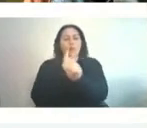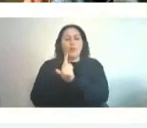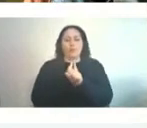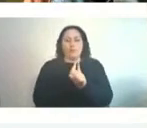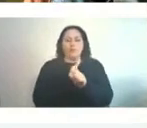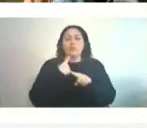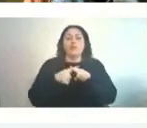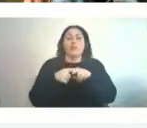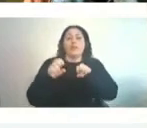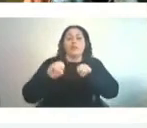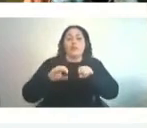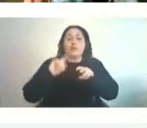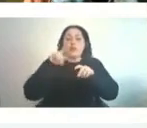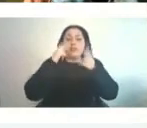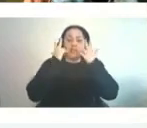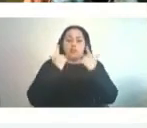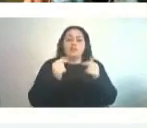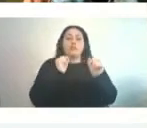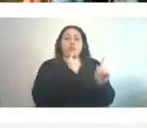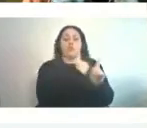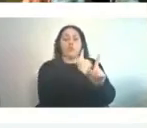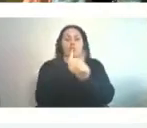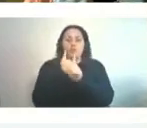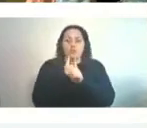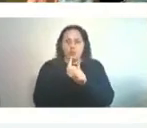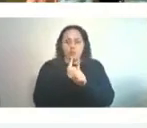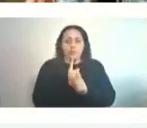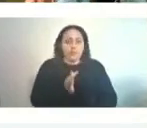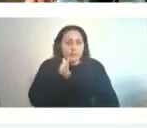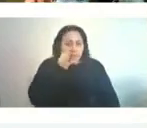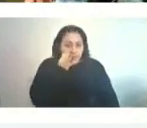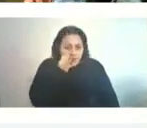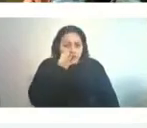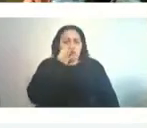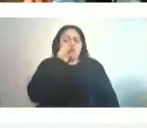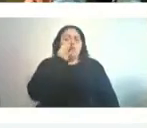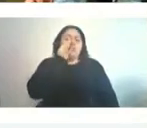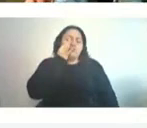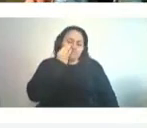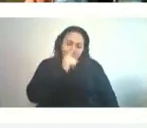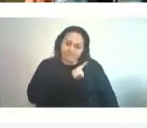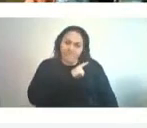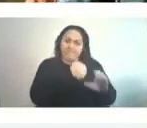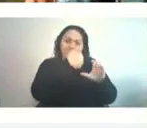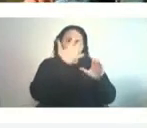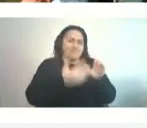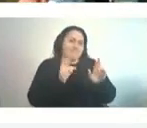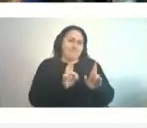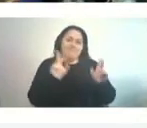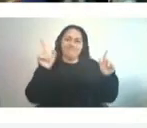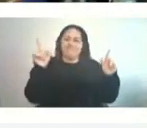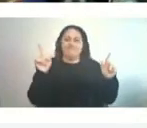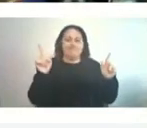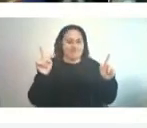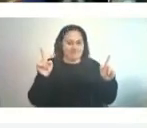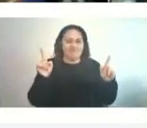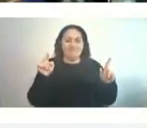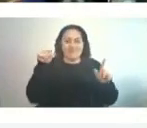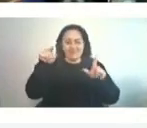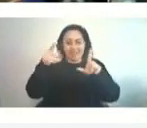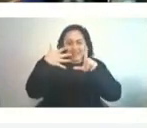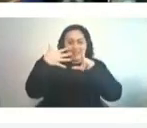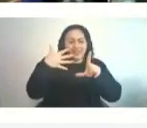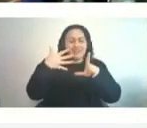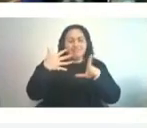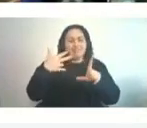da natureza do encontro, né? E o encontro presencial tem toda uma outra dimensão que a tela não nos dá